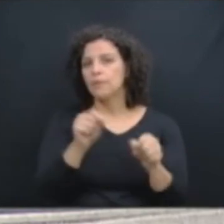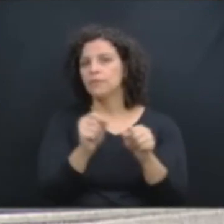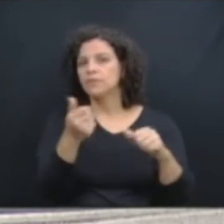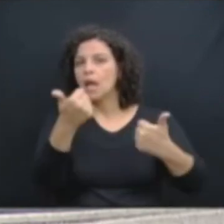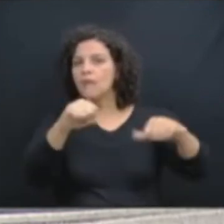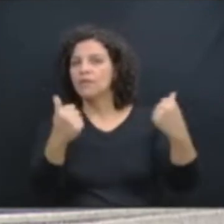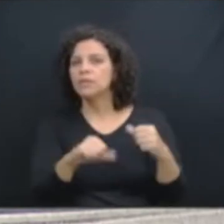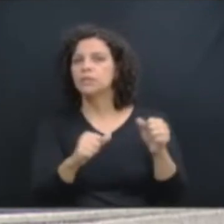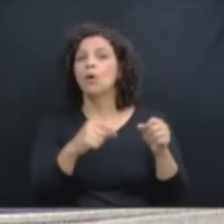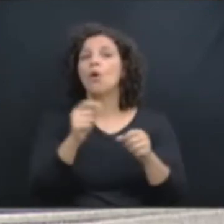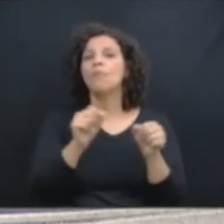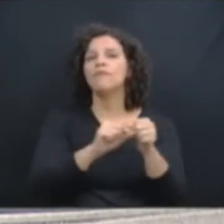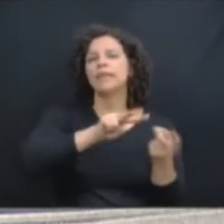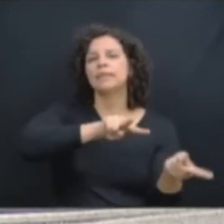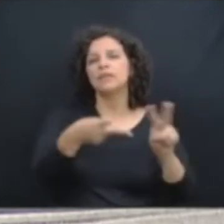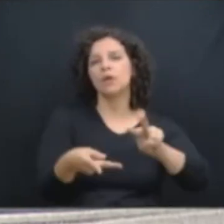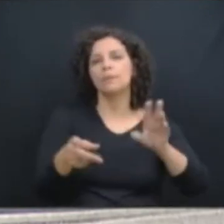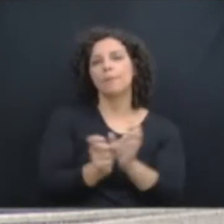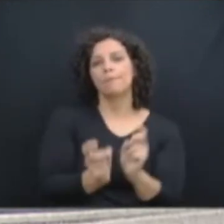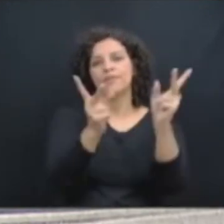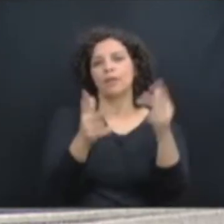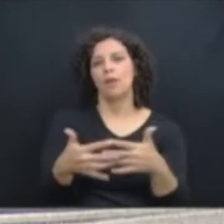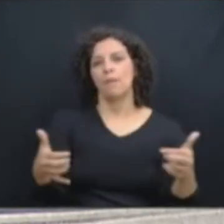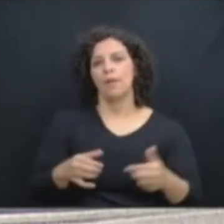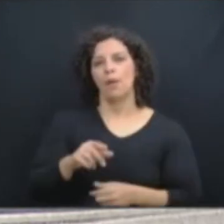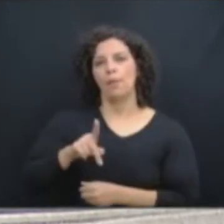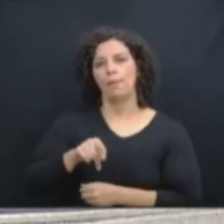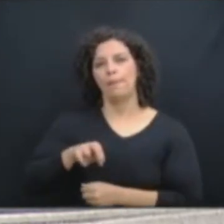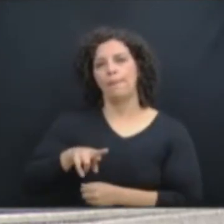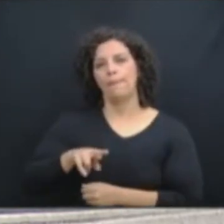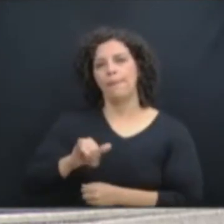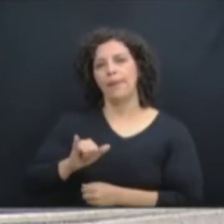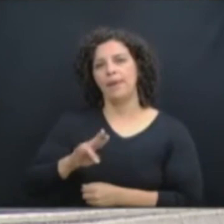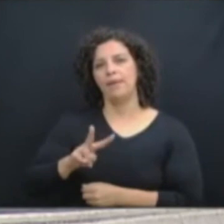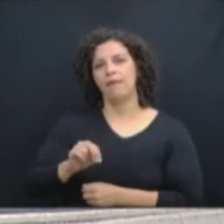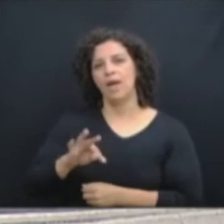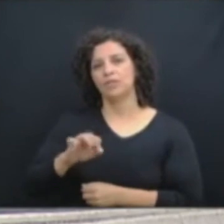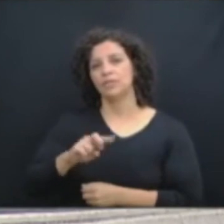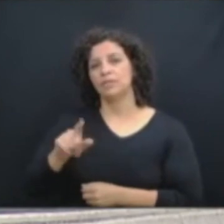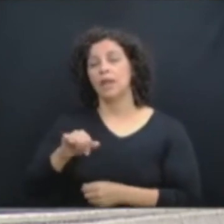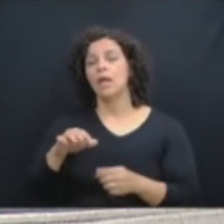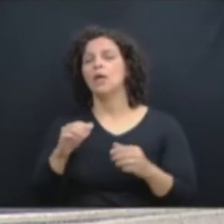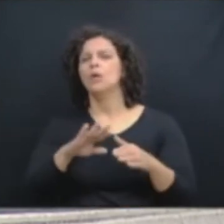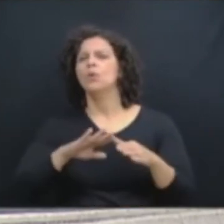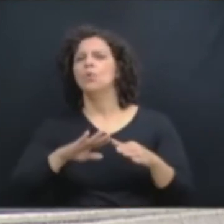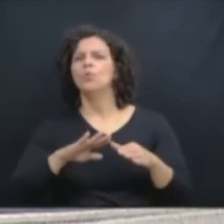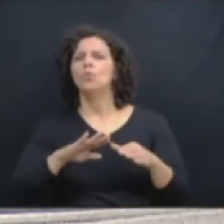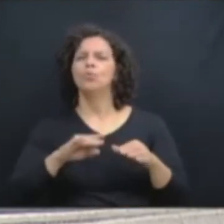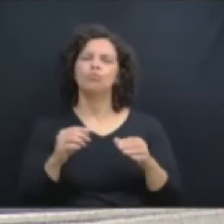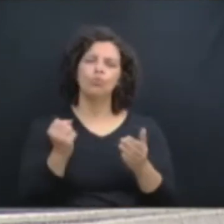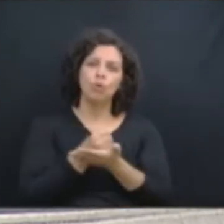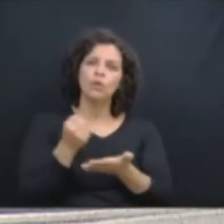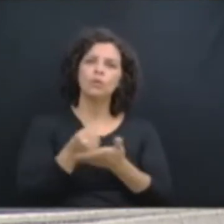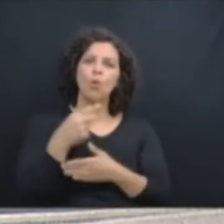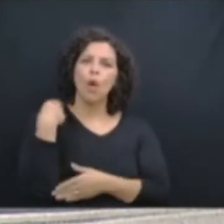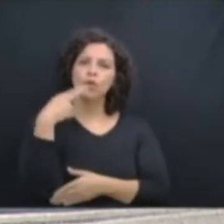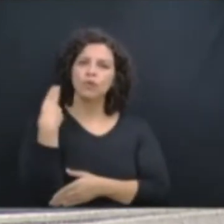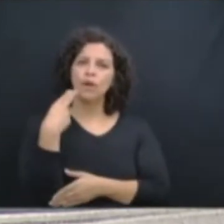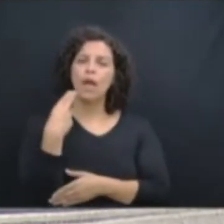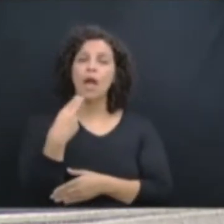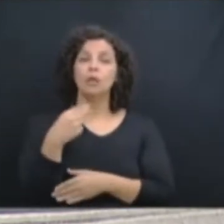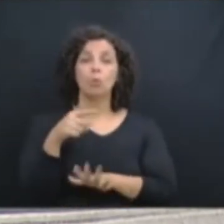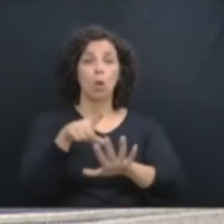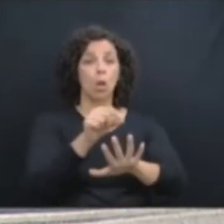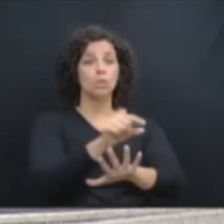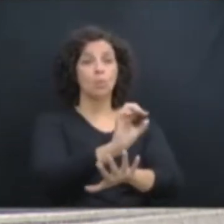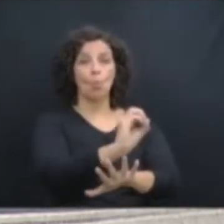a instrução da privatização. Um escritório de advocacia recebeu sem